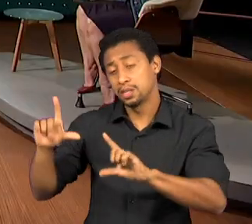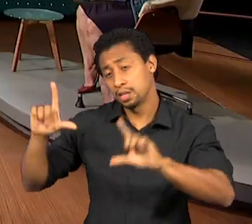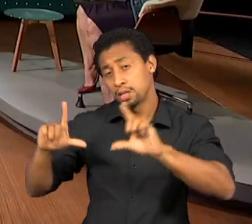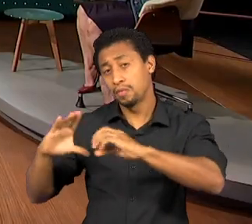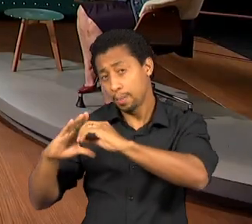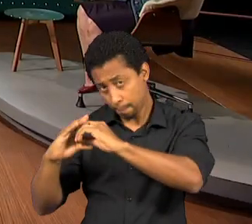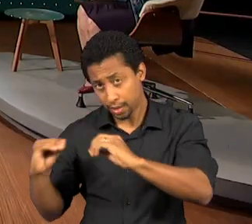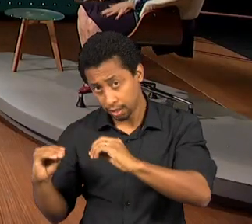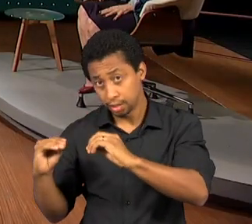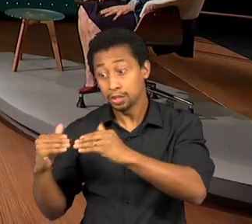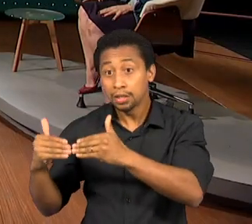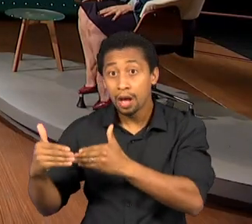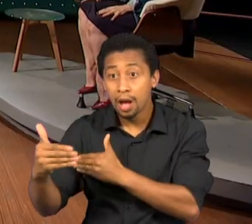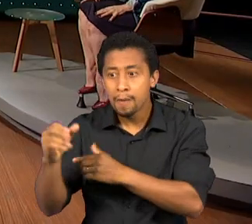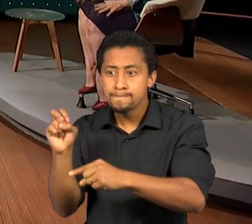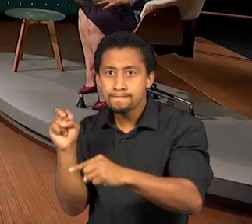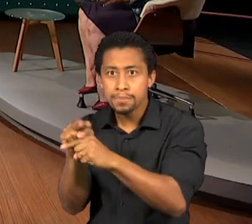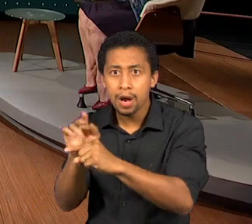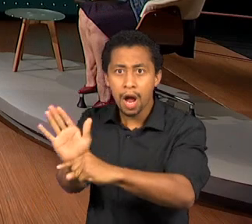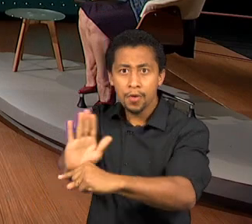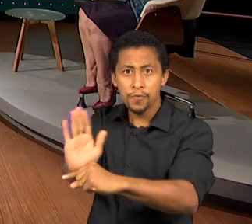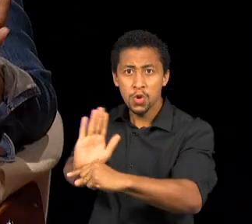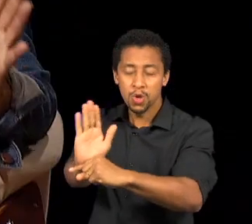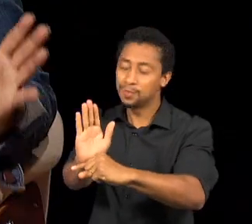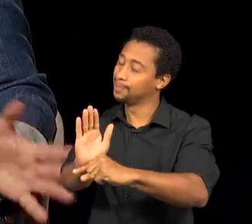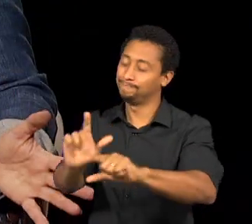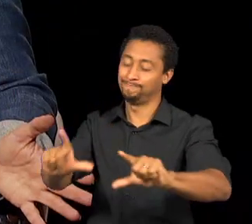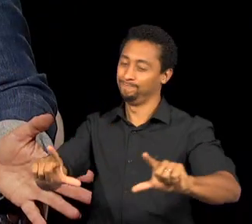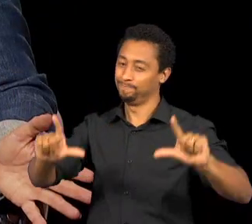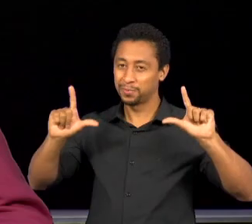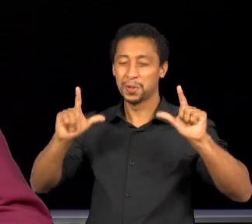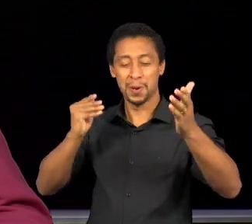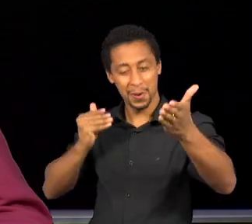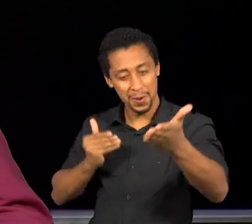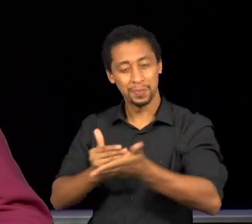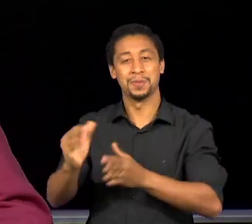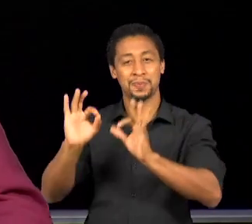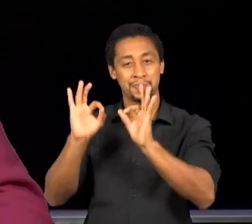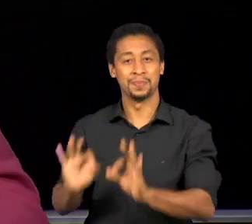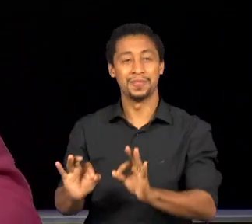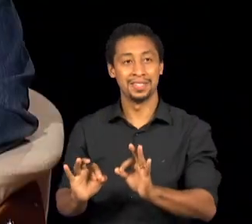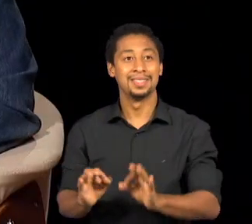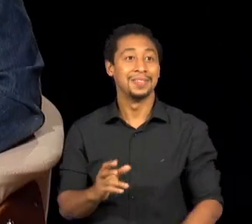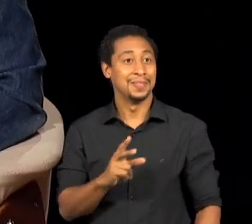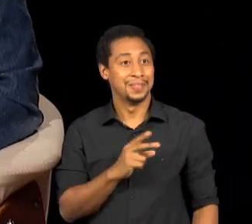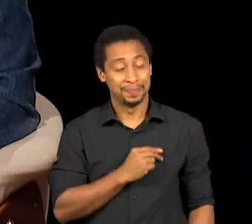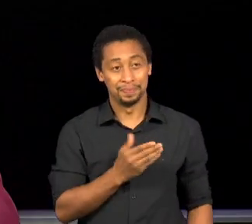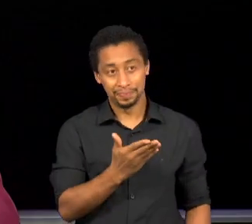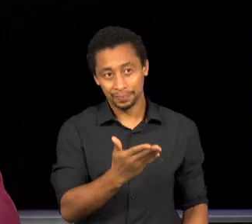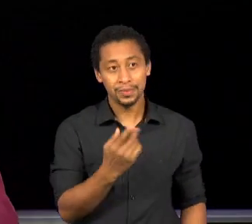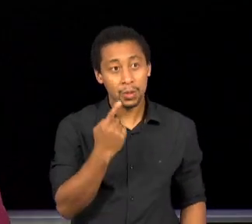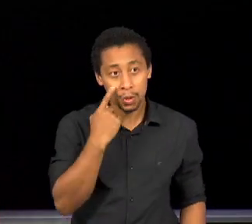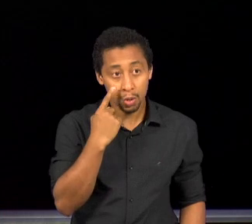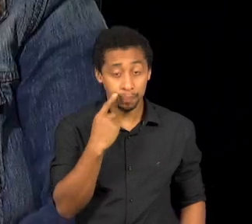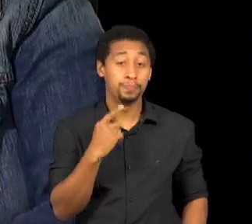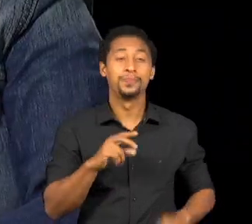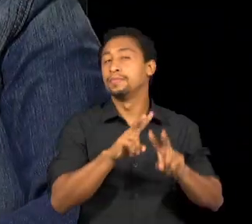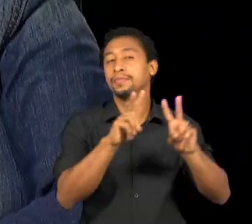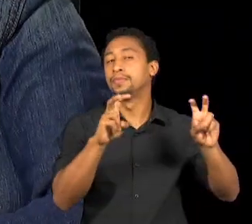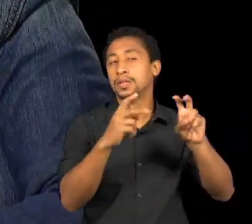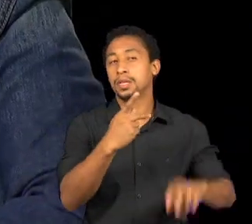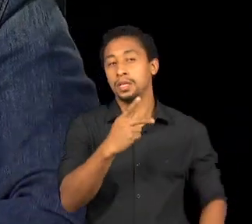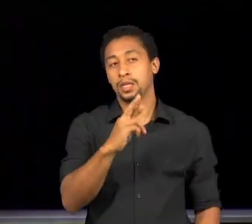aí no filme, assim, foi realmente o meu grande começo. Aí foi a explosão, né? Foi Agora, a explosão. depois da Próxima Vítima, você fez o